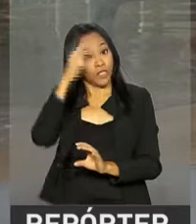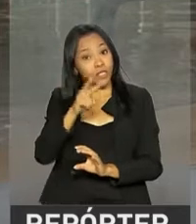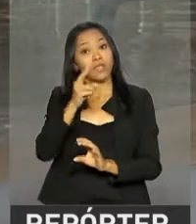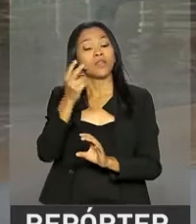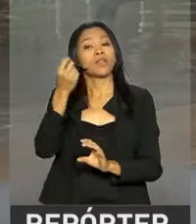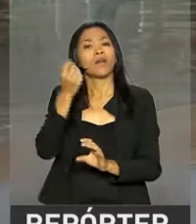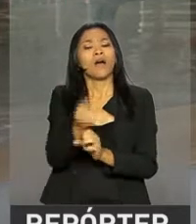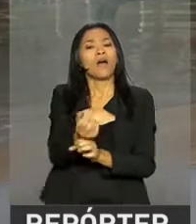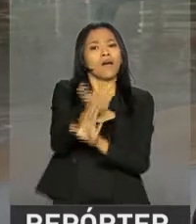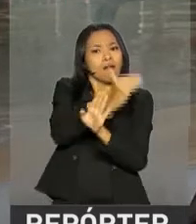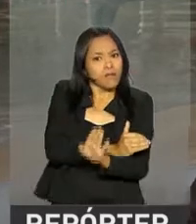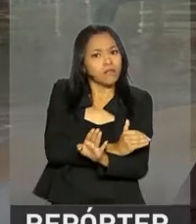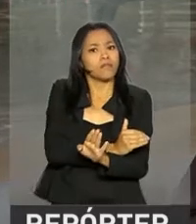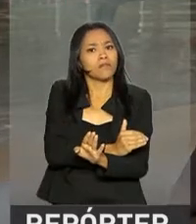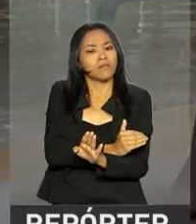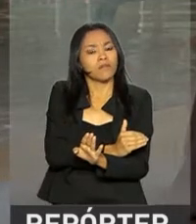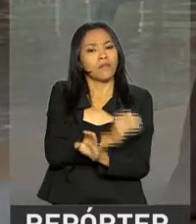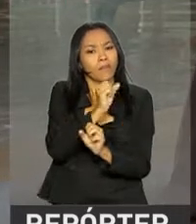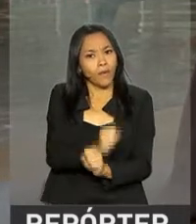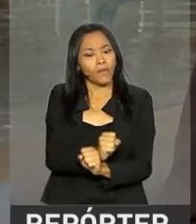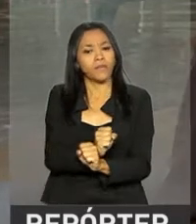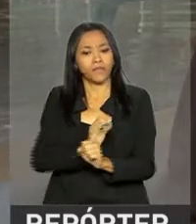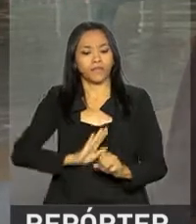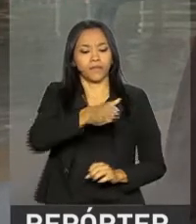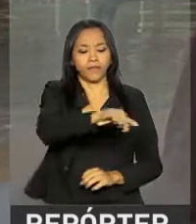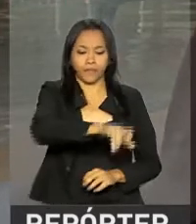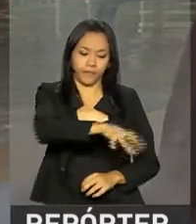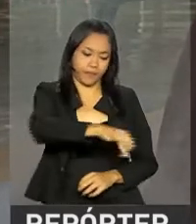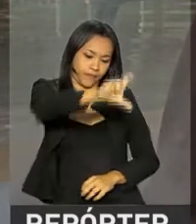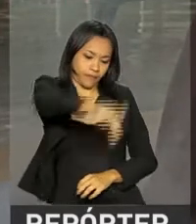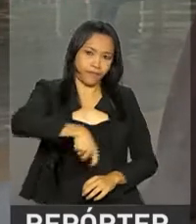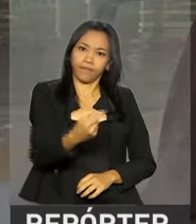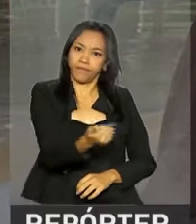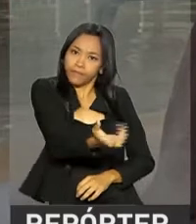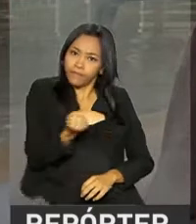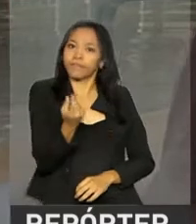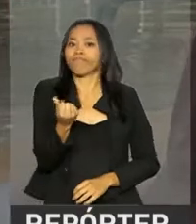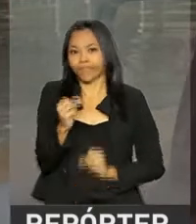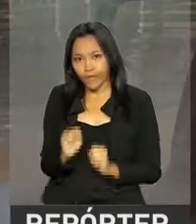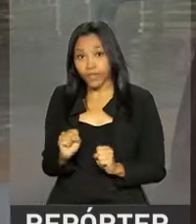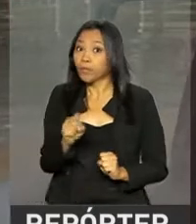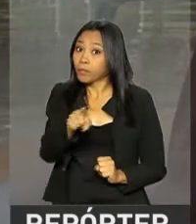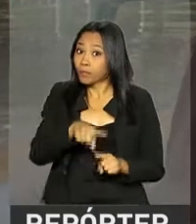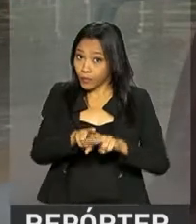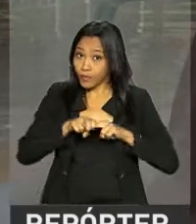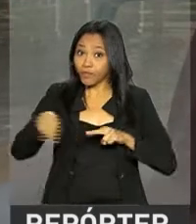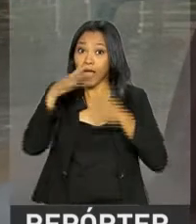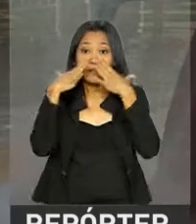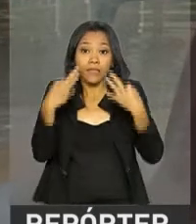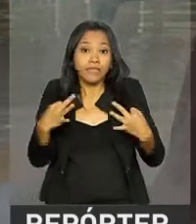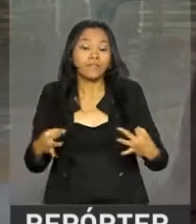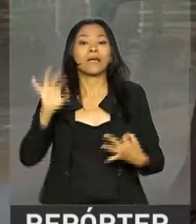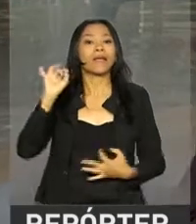fazer essa retirada no nos terminais de autoatendimento por isso é bom prestar atenção porque cada banco vai